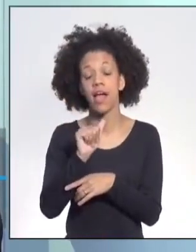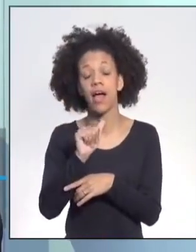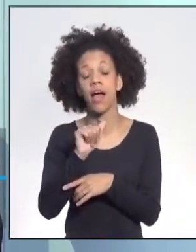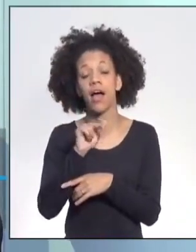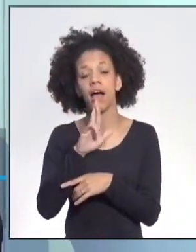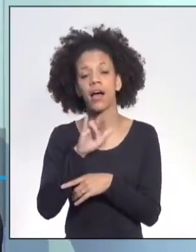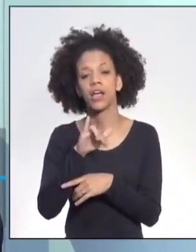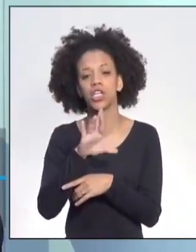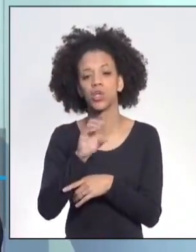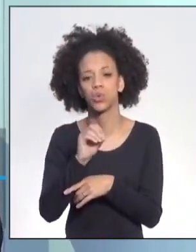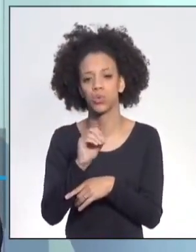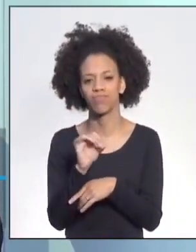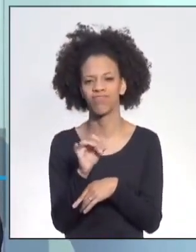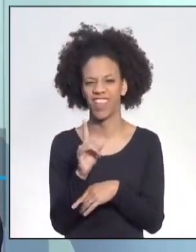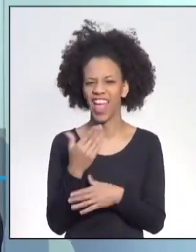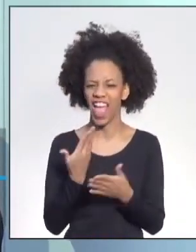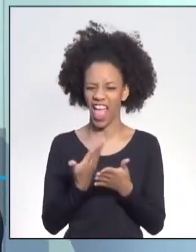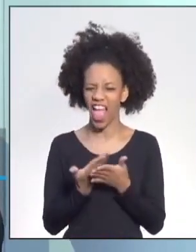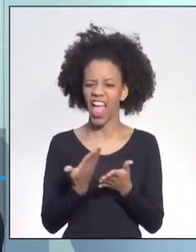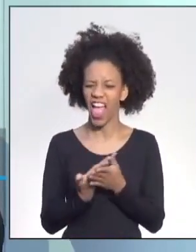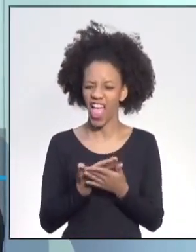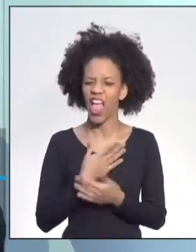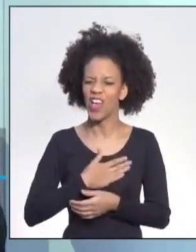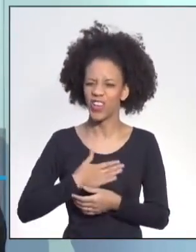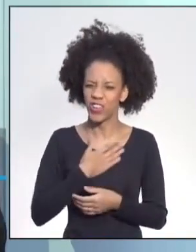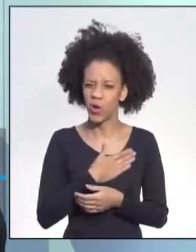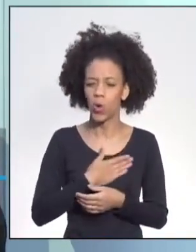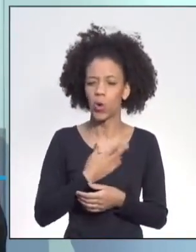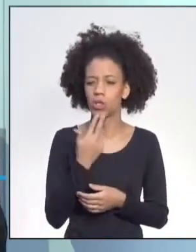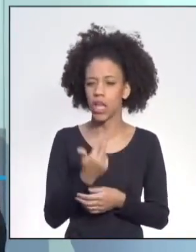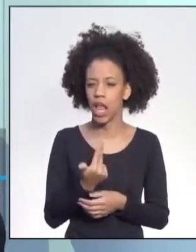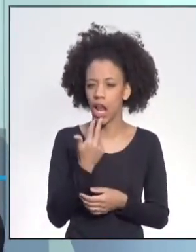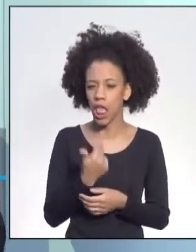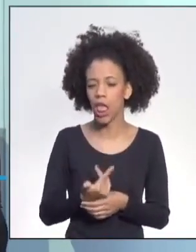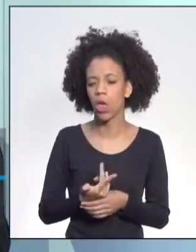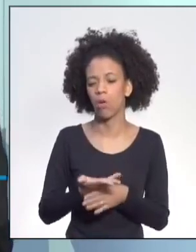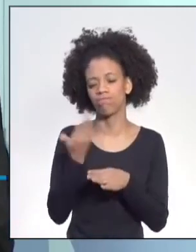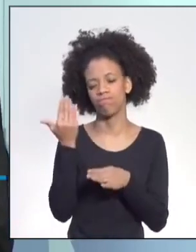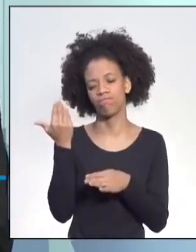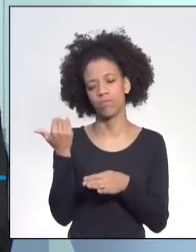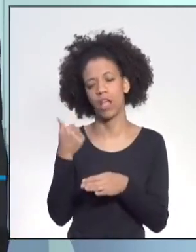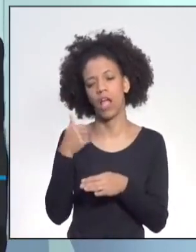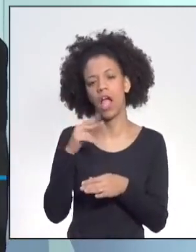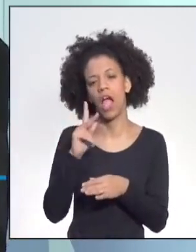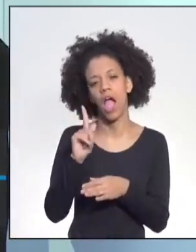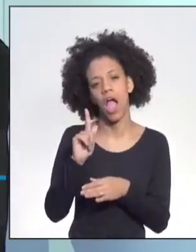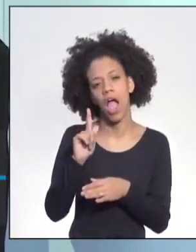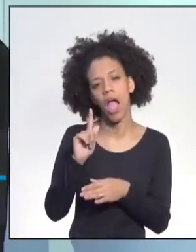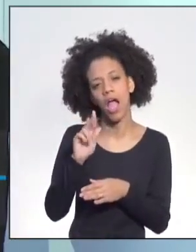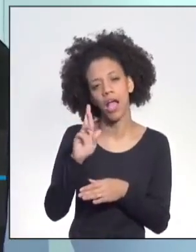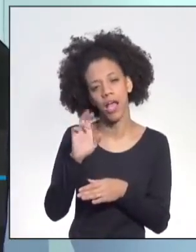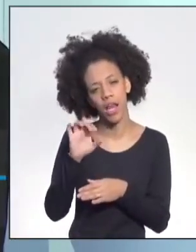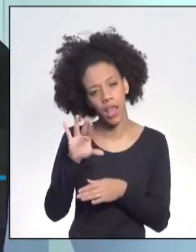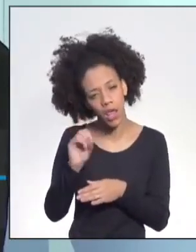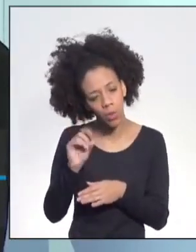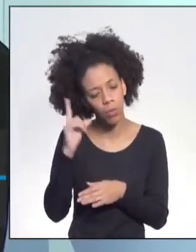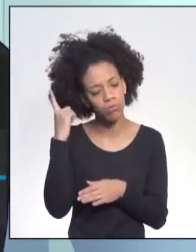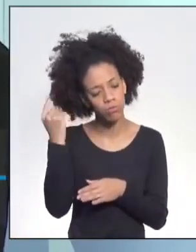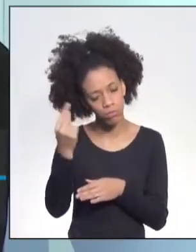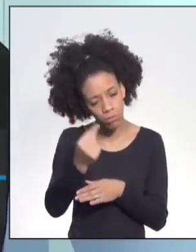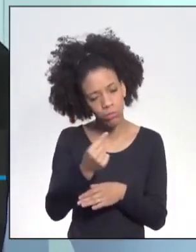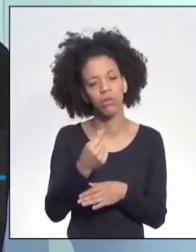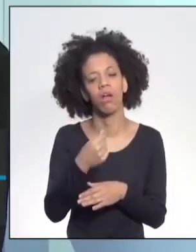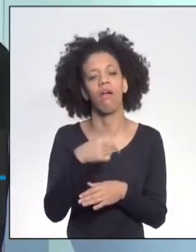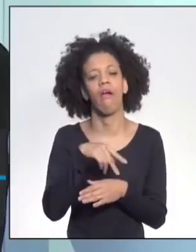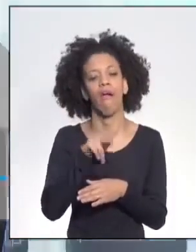lermos, eu gosto de estudar essa questão dos idiomas antigos, o grego, o hebraico. E o sumério arcaico,